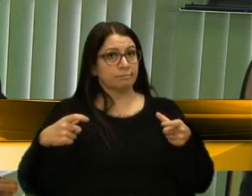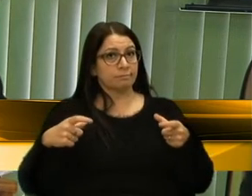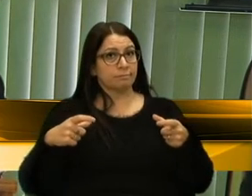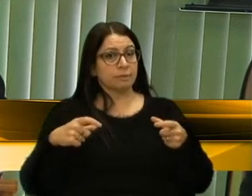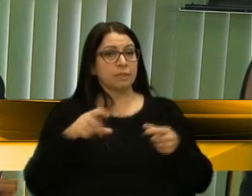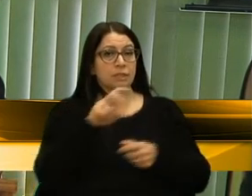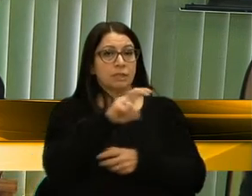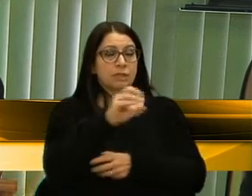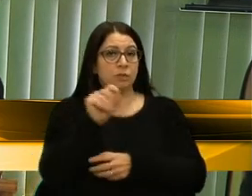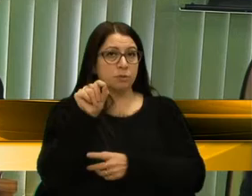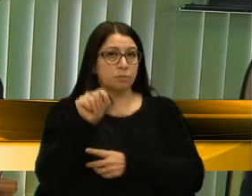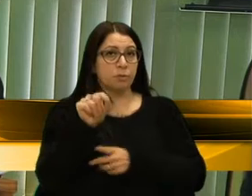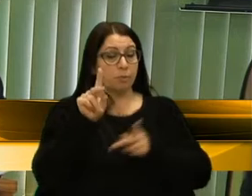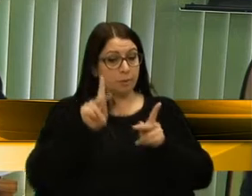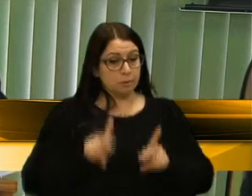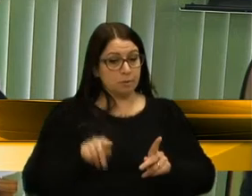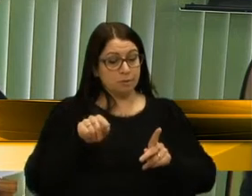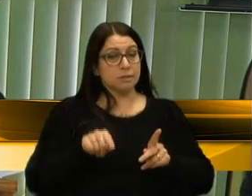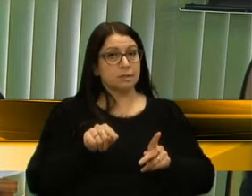de 500 mil habitantes,